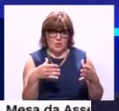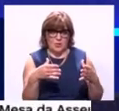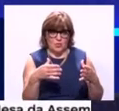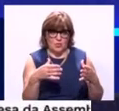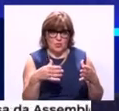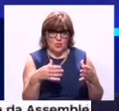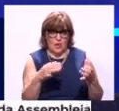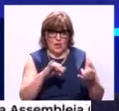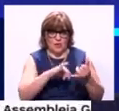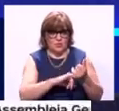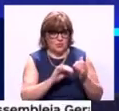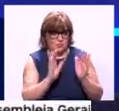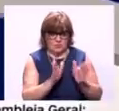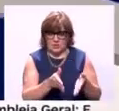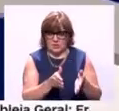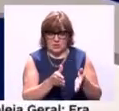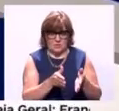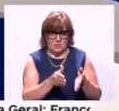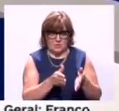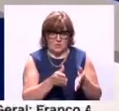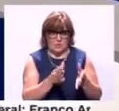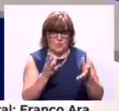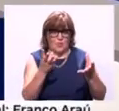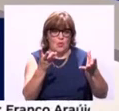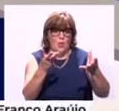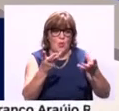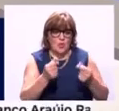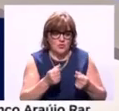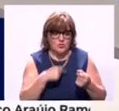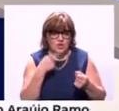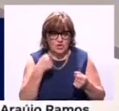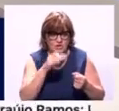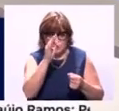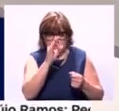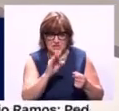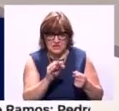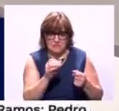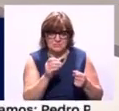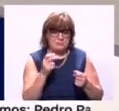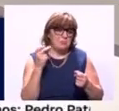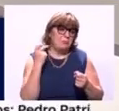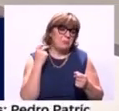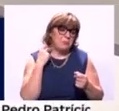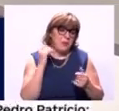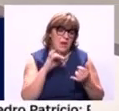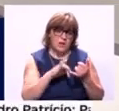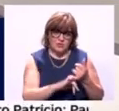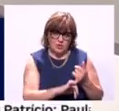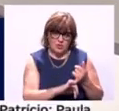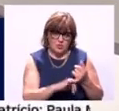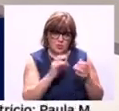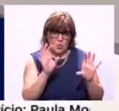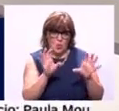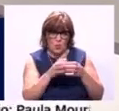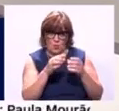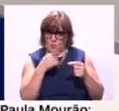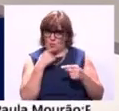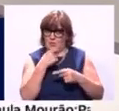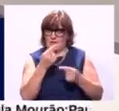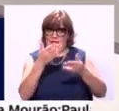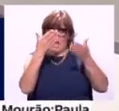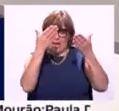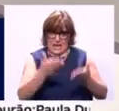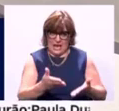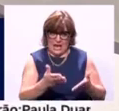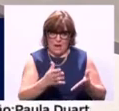o aumento de associados. Uhum. Quantos... Nós temos uma percentagem tão pequena de associados. um clube que se diz e que